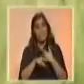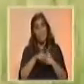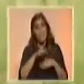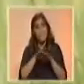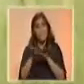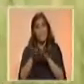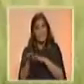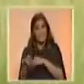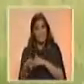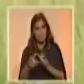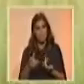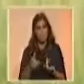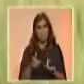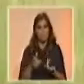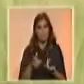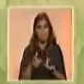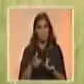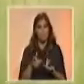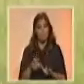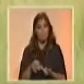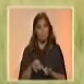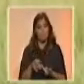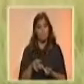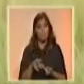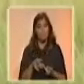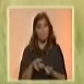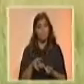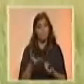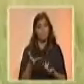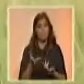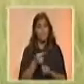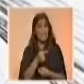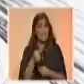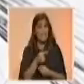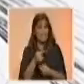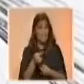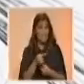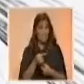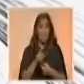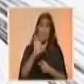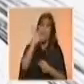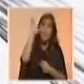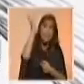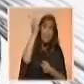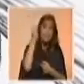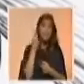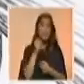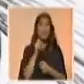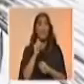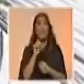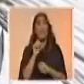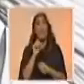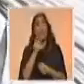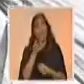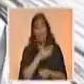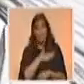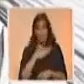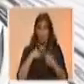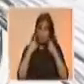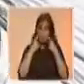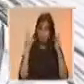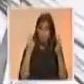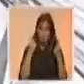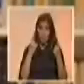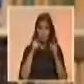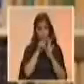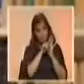seja muito negativa, quer para o ambiente, quer, eventualmente, para a saúde pública. As